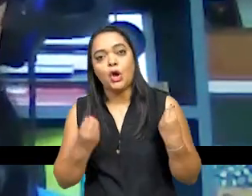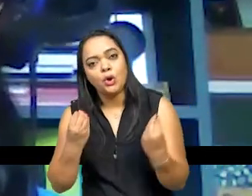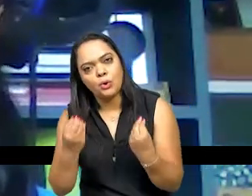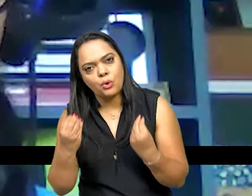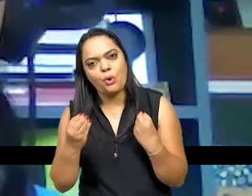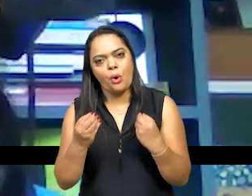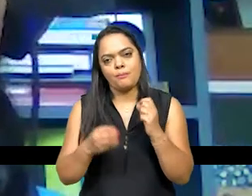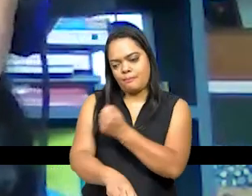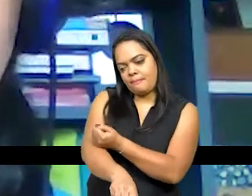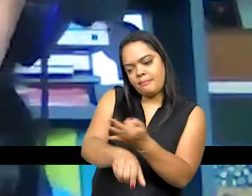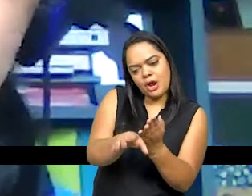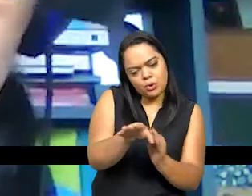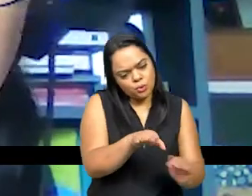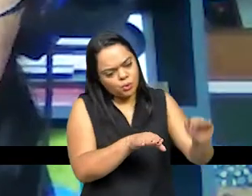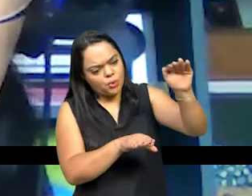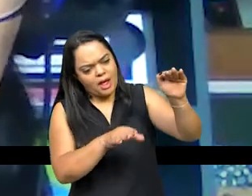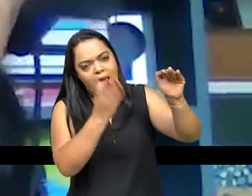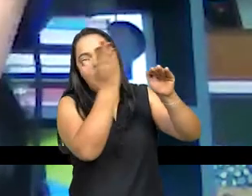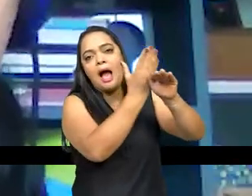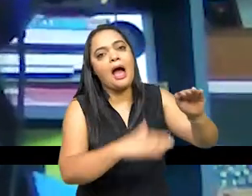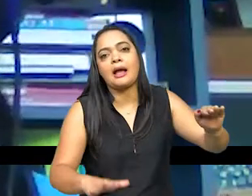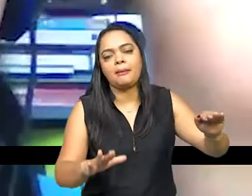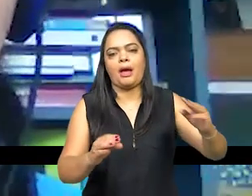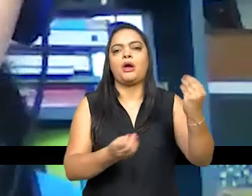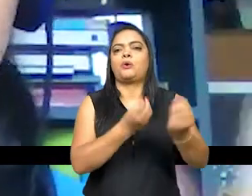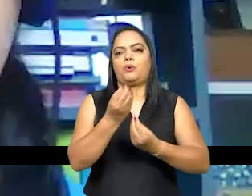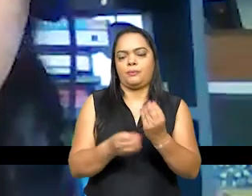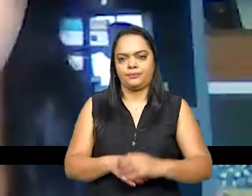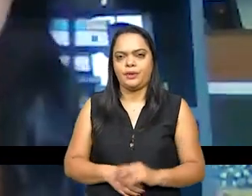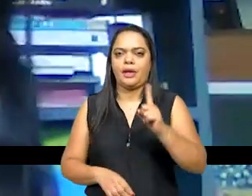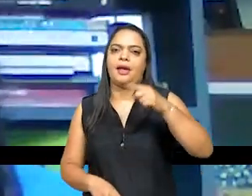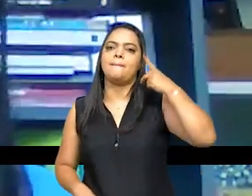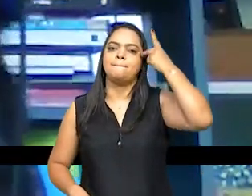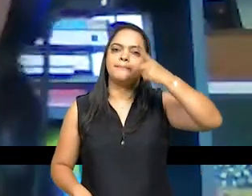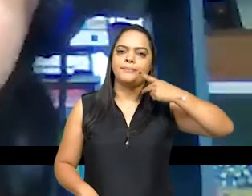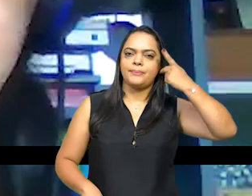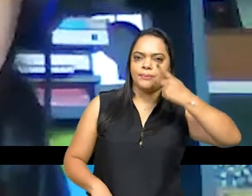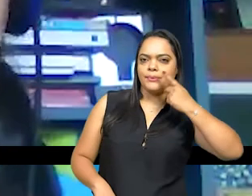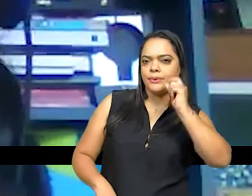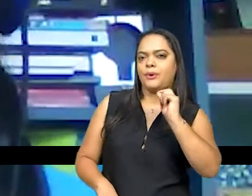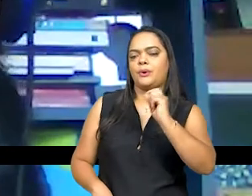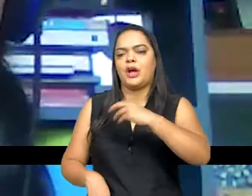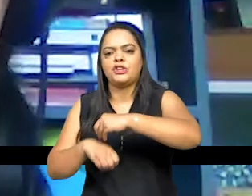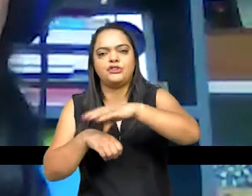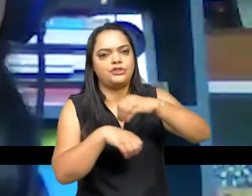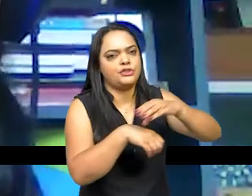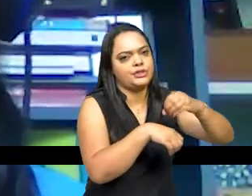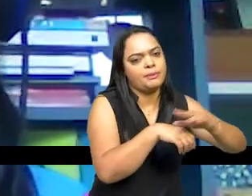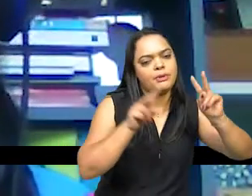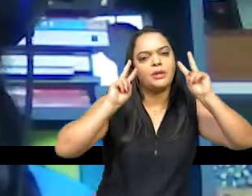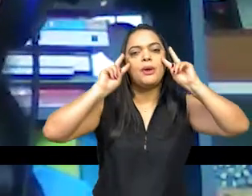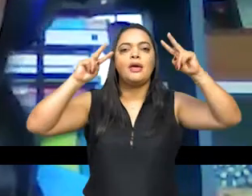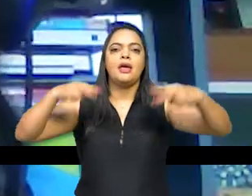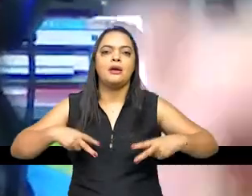supremacia branca, a gente precisa acionar outras duas chaves, que são as políticas de redistribuição e de reconhecimento, que é o que o Marcos falou.